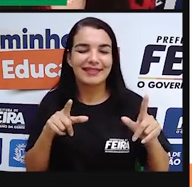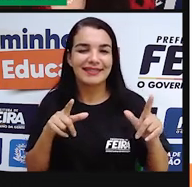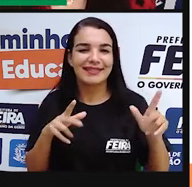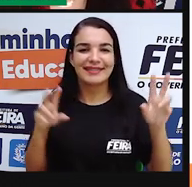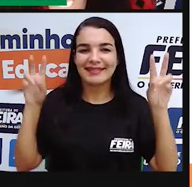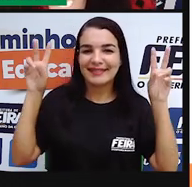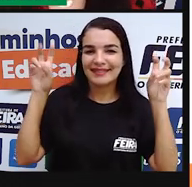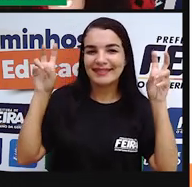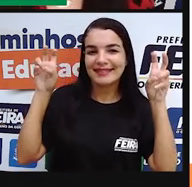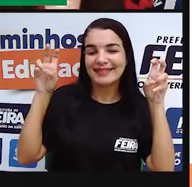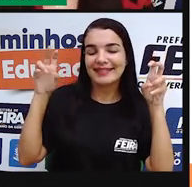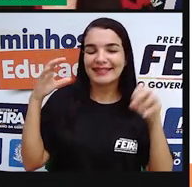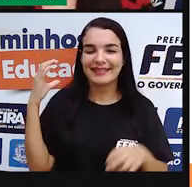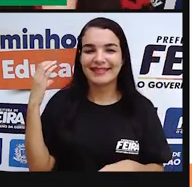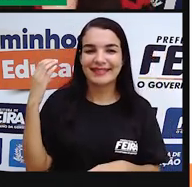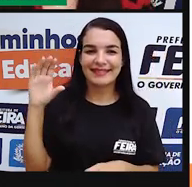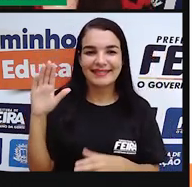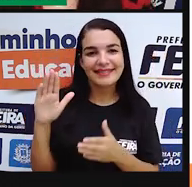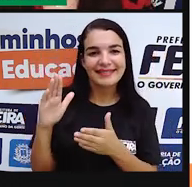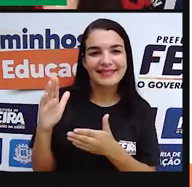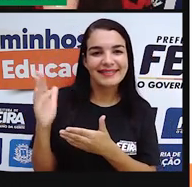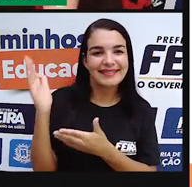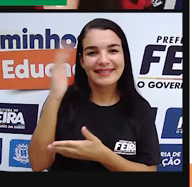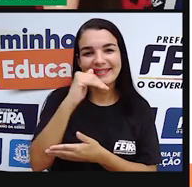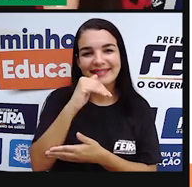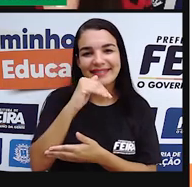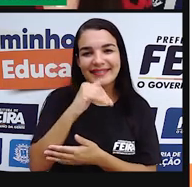no início dessa semana. Vamos lá?